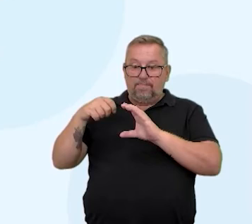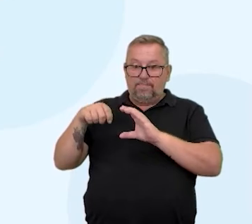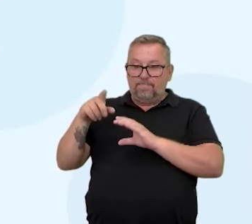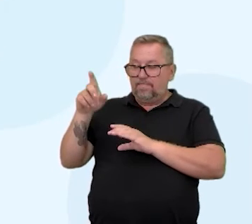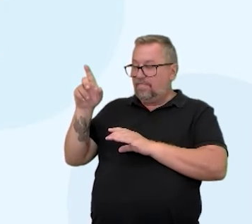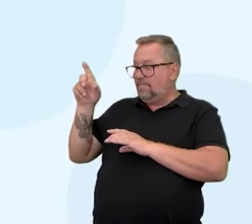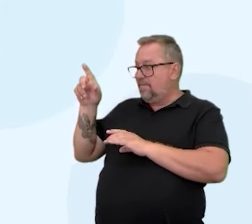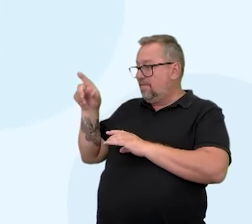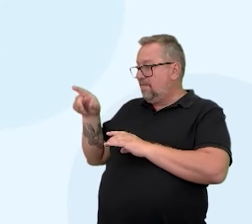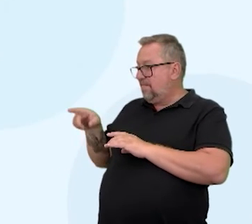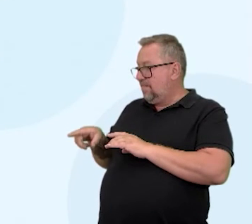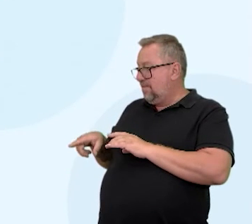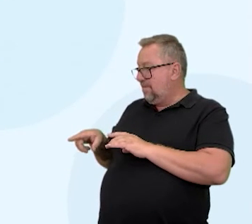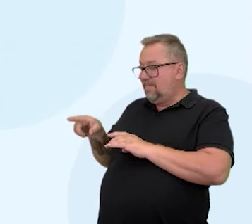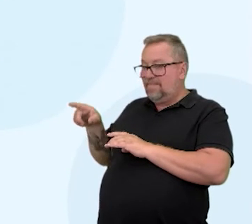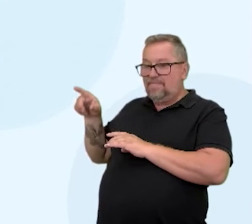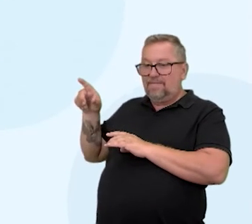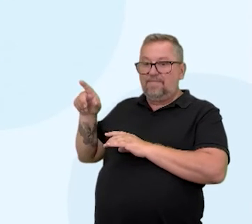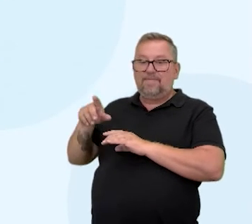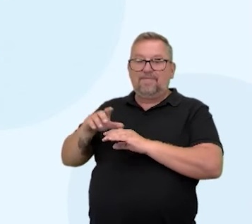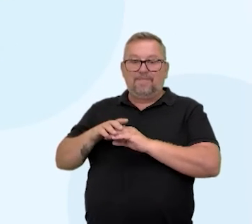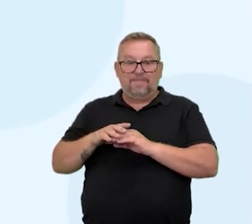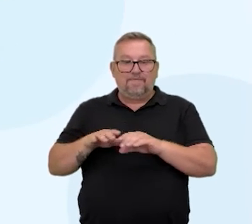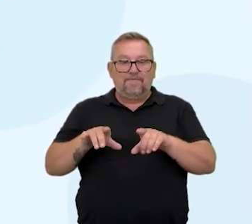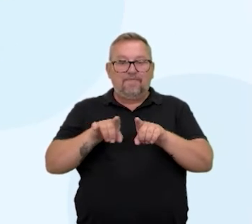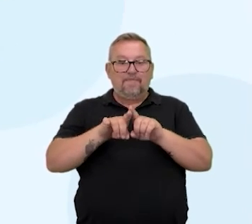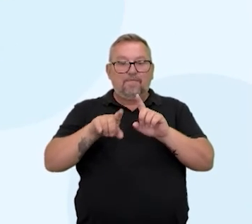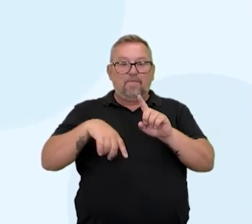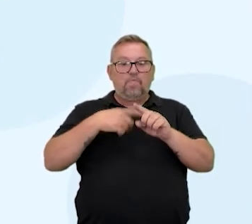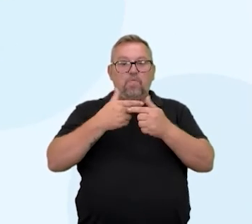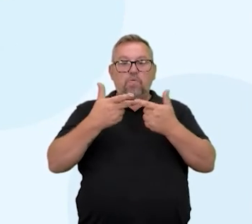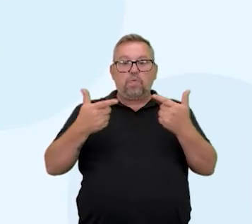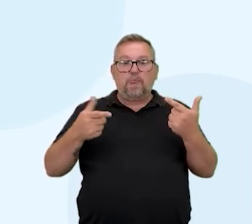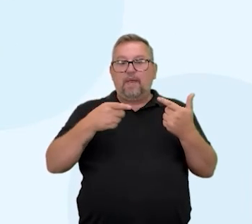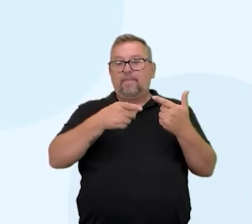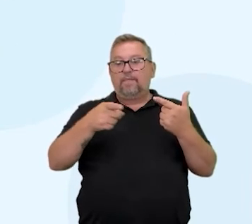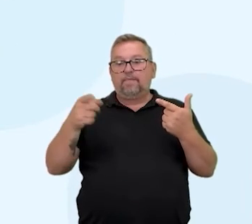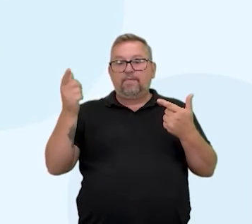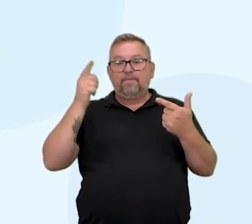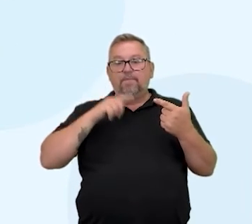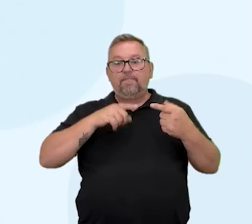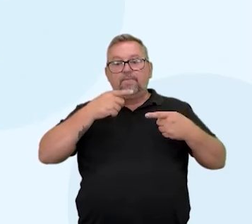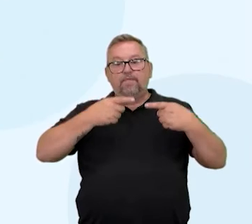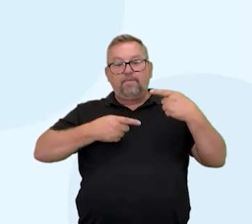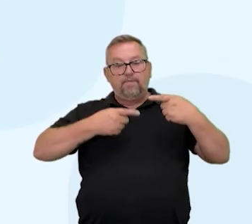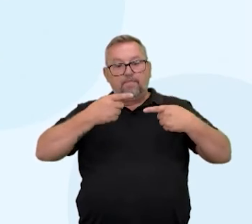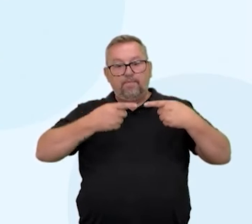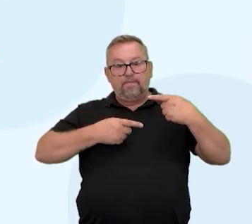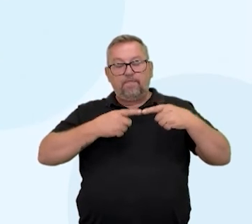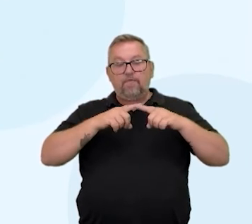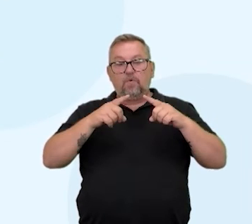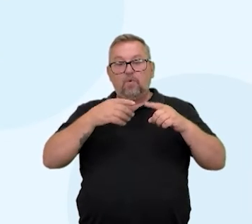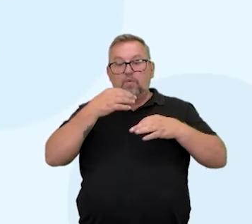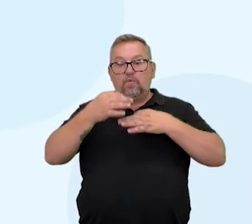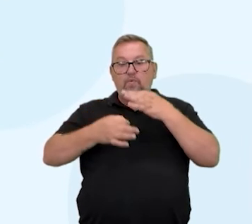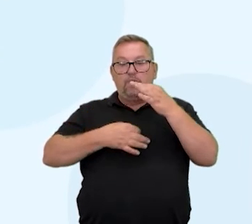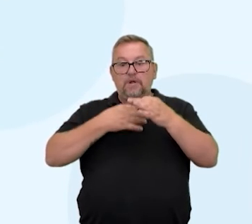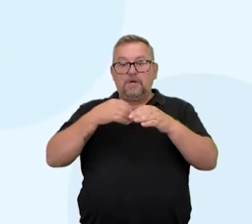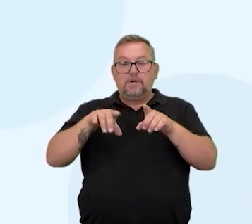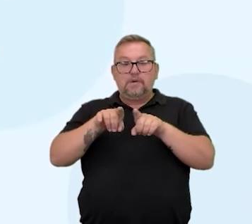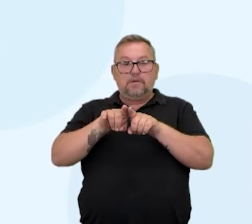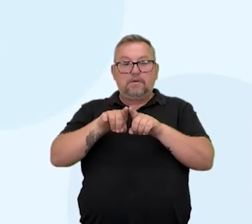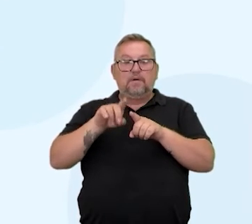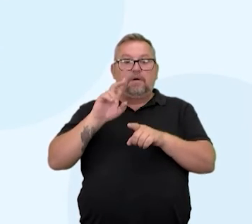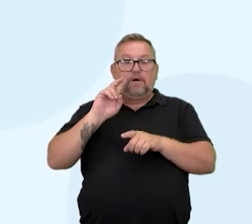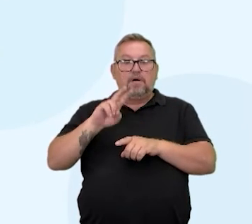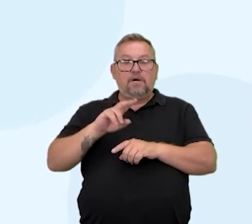muito interessantes, tá certo? Que dão aí mais elementos aí para vocês discutirem, né, como sugestão aí para vocês